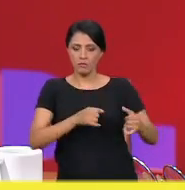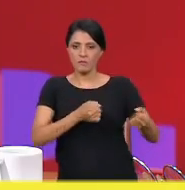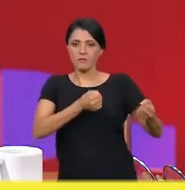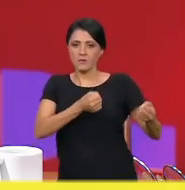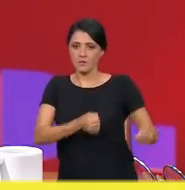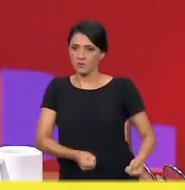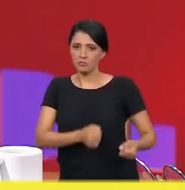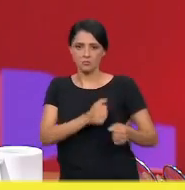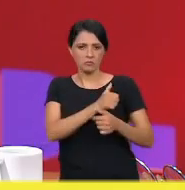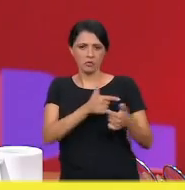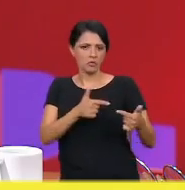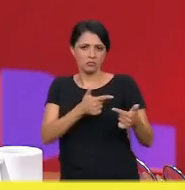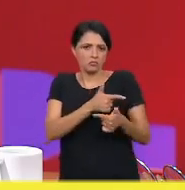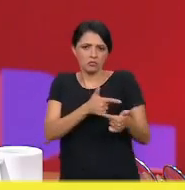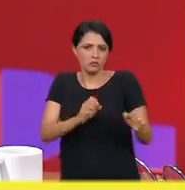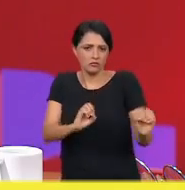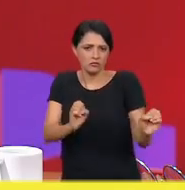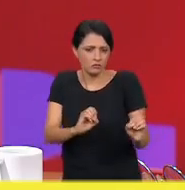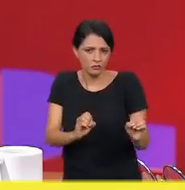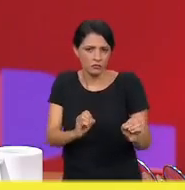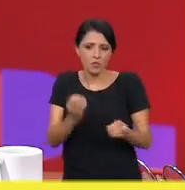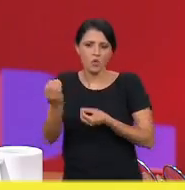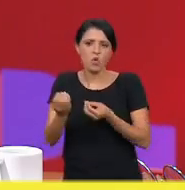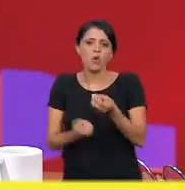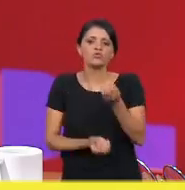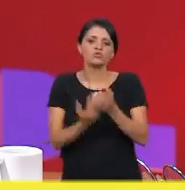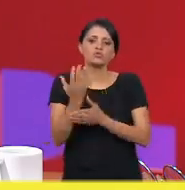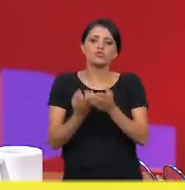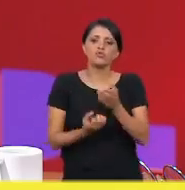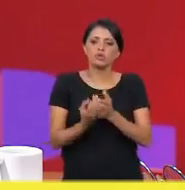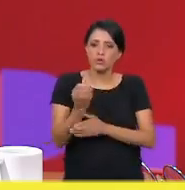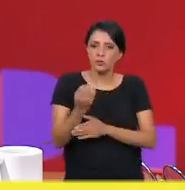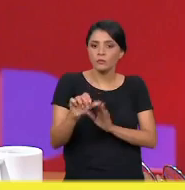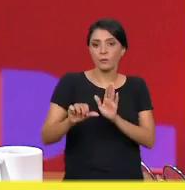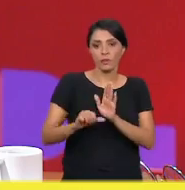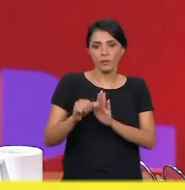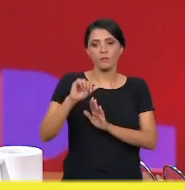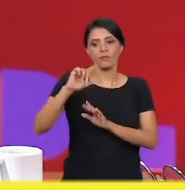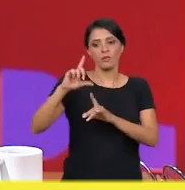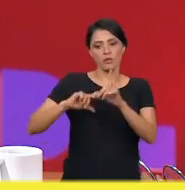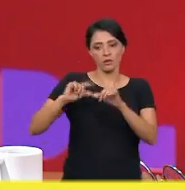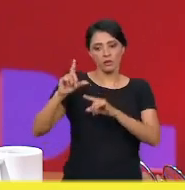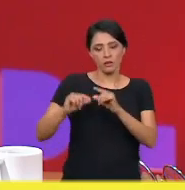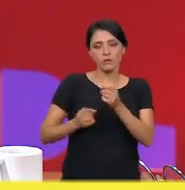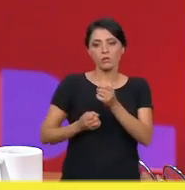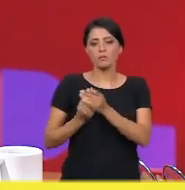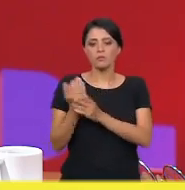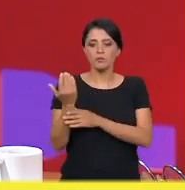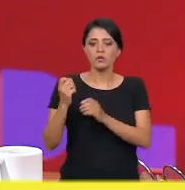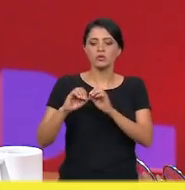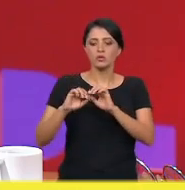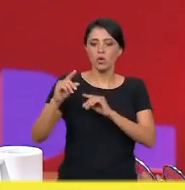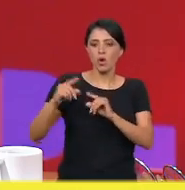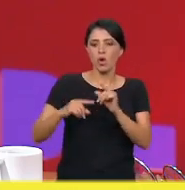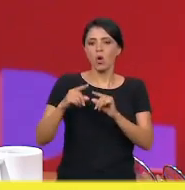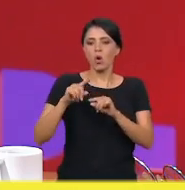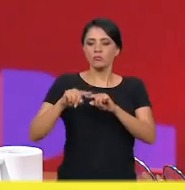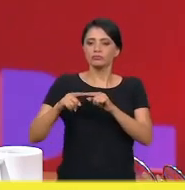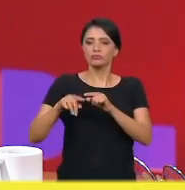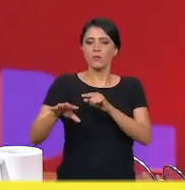pesados não tinham nessa época. Então, como eles surgiram? As primeiras estrelas começaram a se formar aglutinando